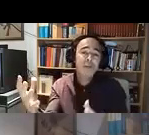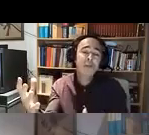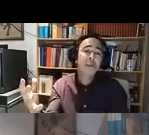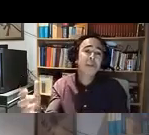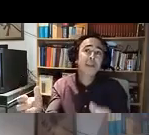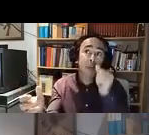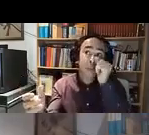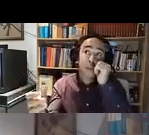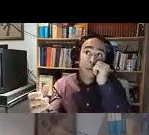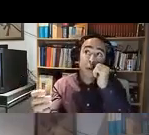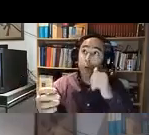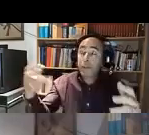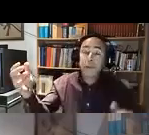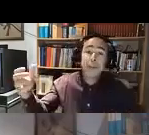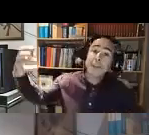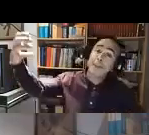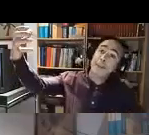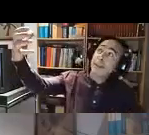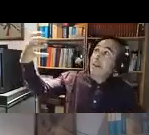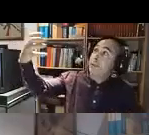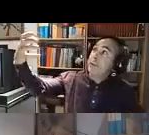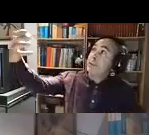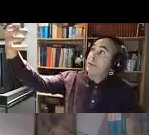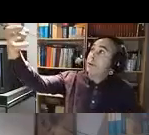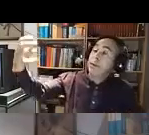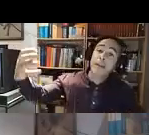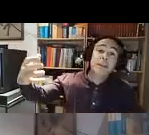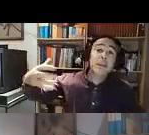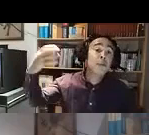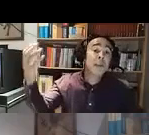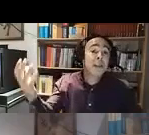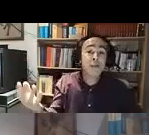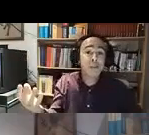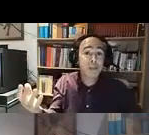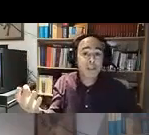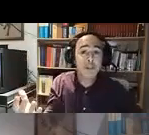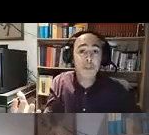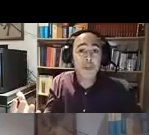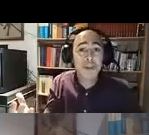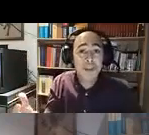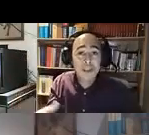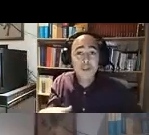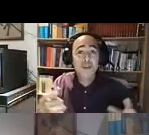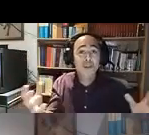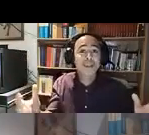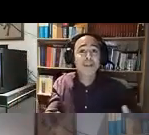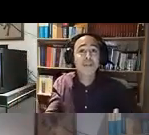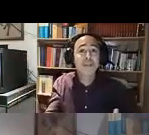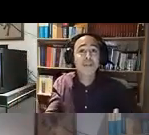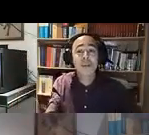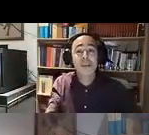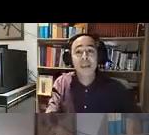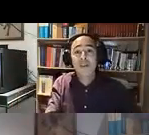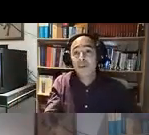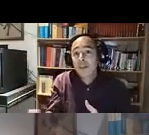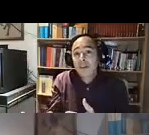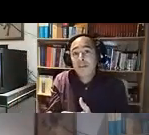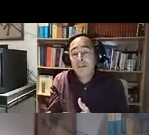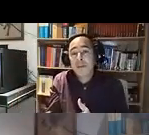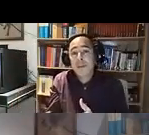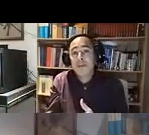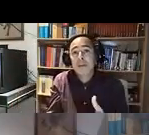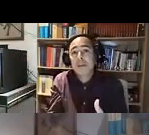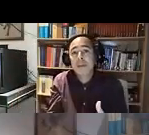nada mais vemos com frequência são pessoas homens e mulheres verem se olharem e mostrarem-se beleza corporal ações do Brasil porque